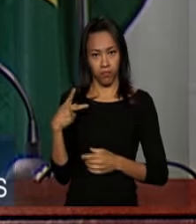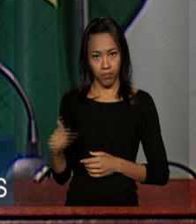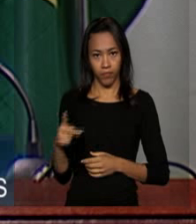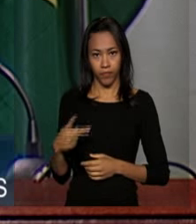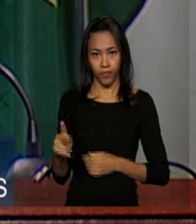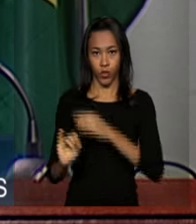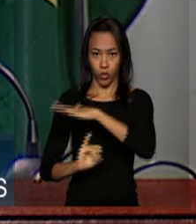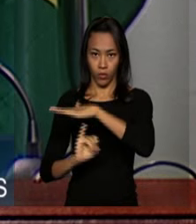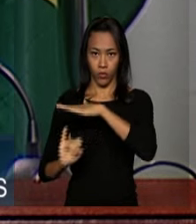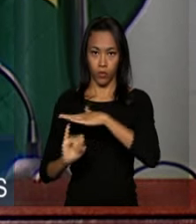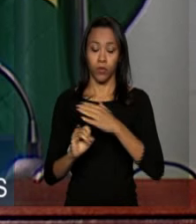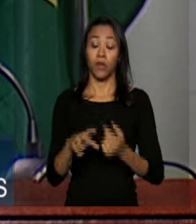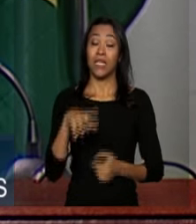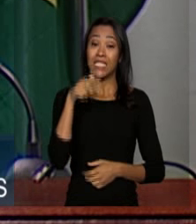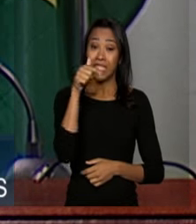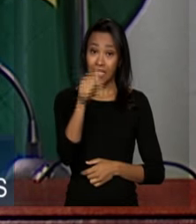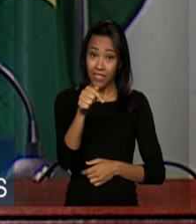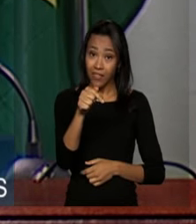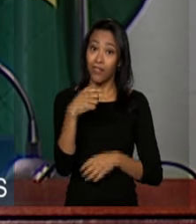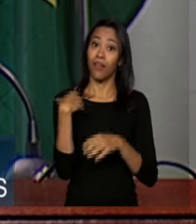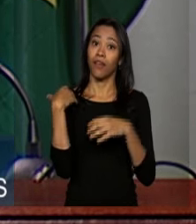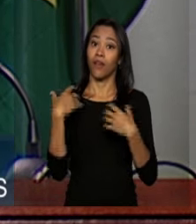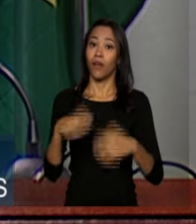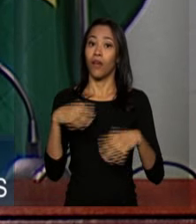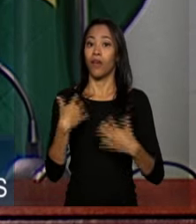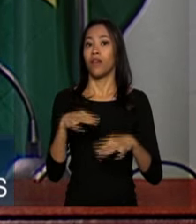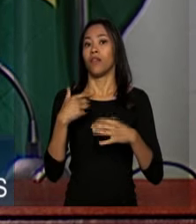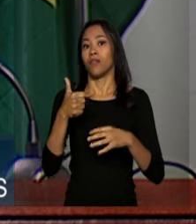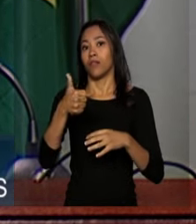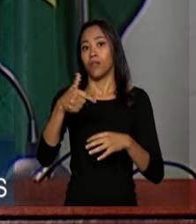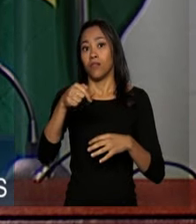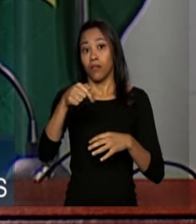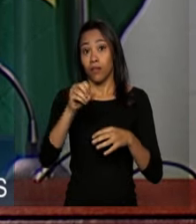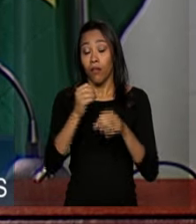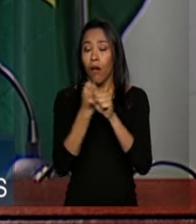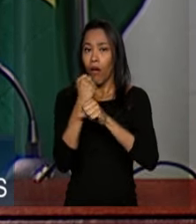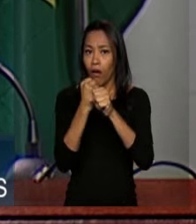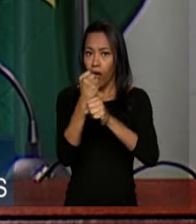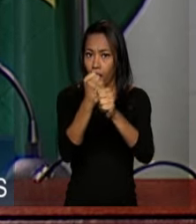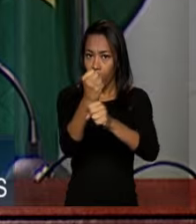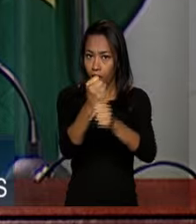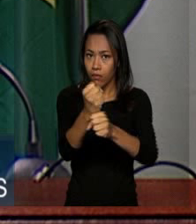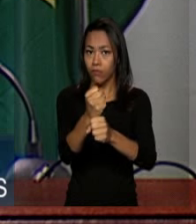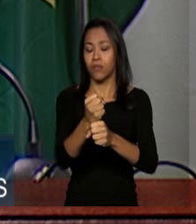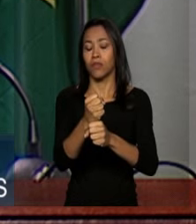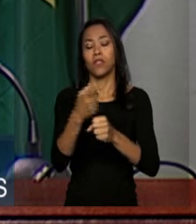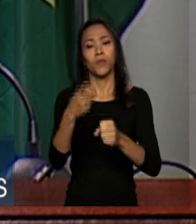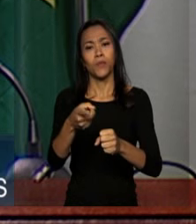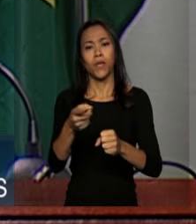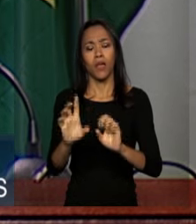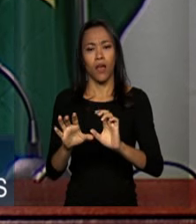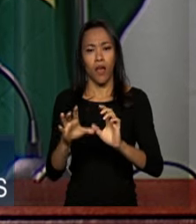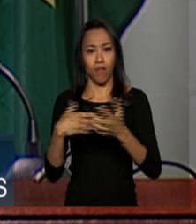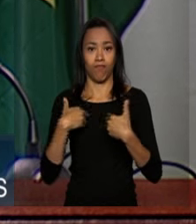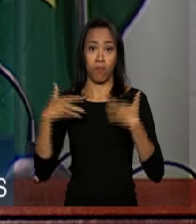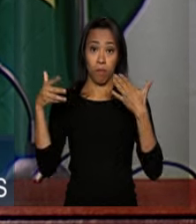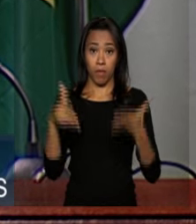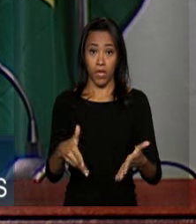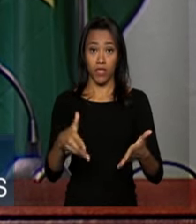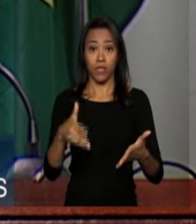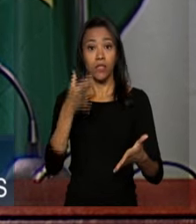São 7 décadas de excelência que permitiram ao Brasil garantir uma forte presença no